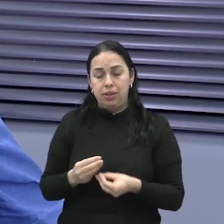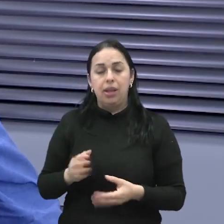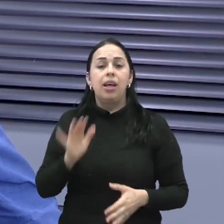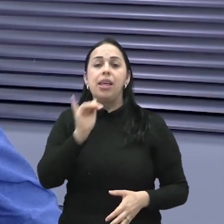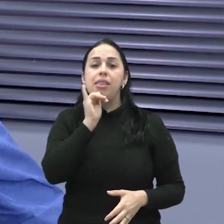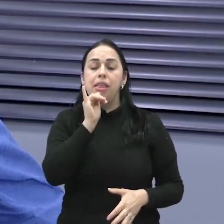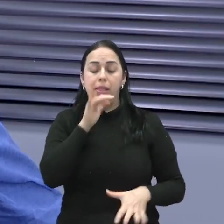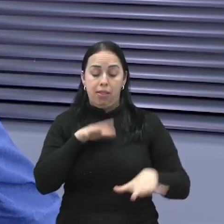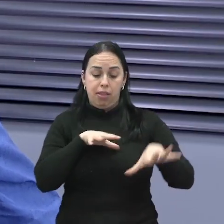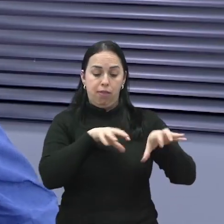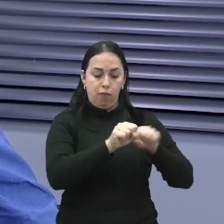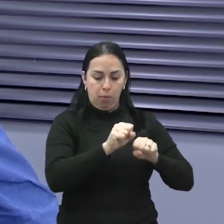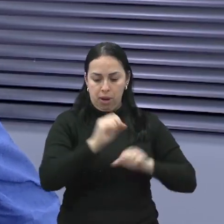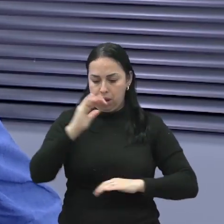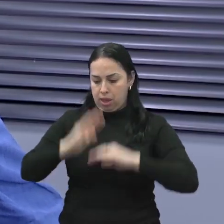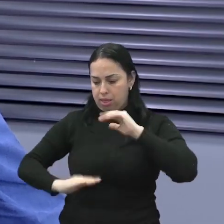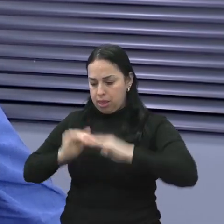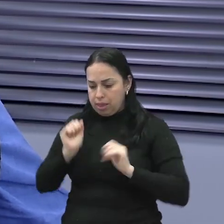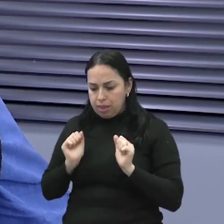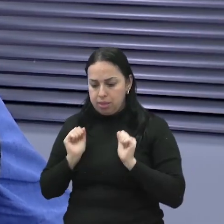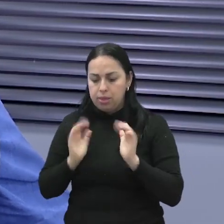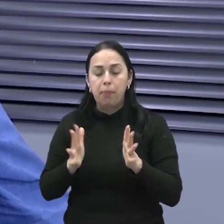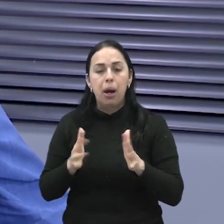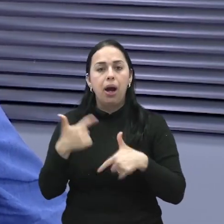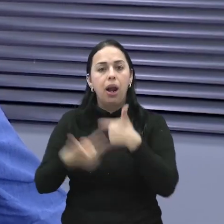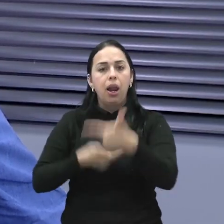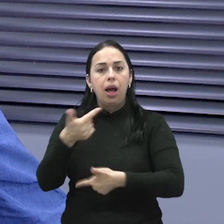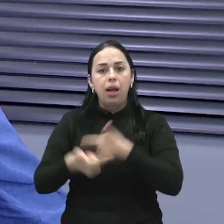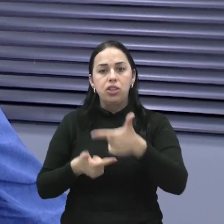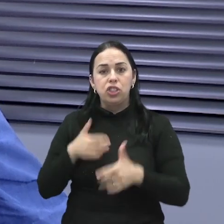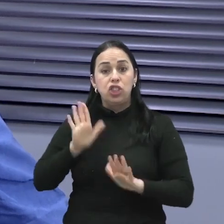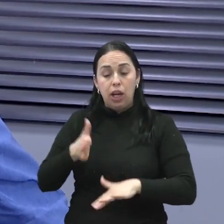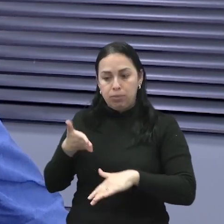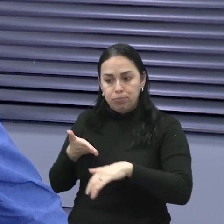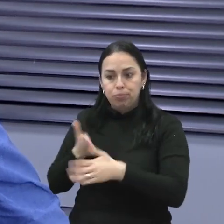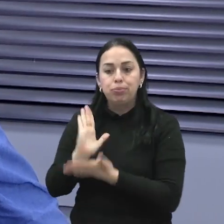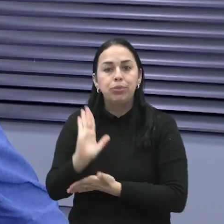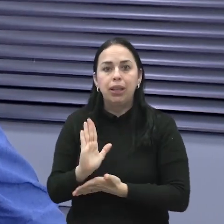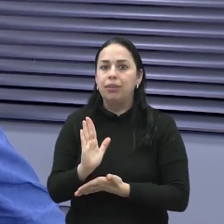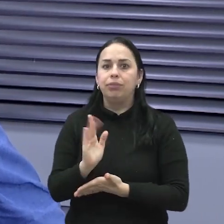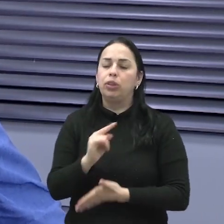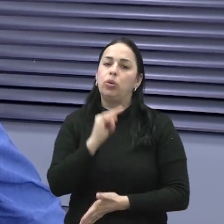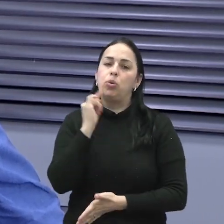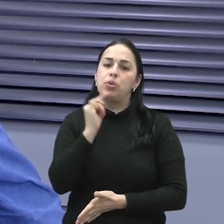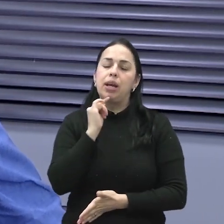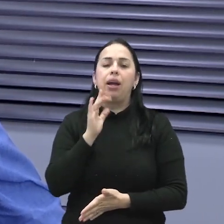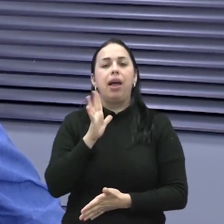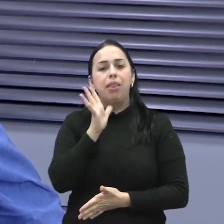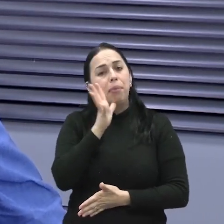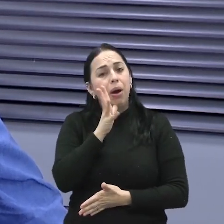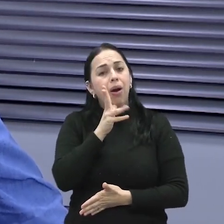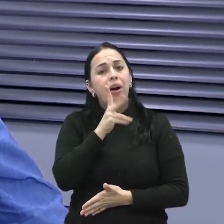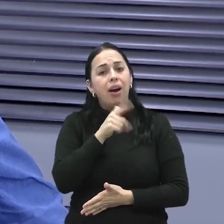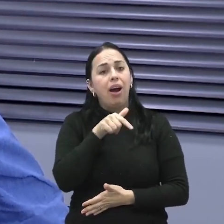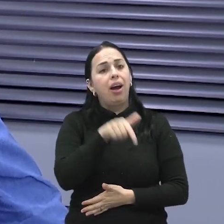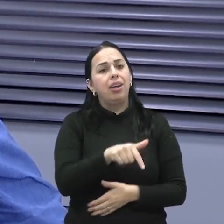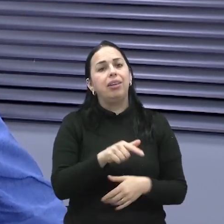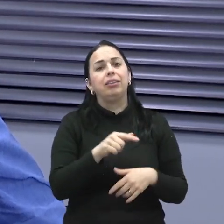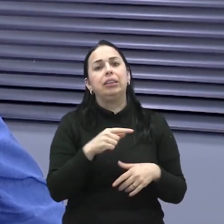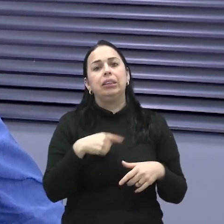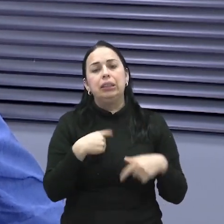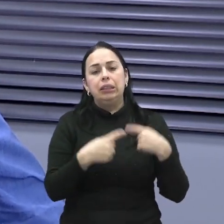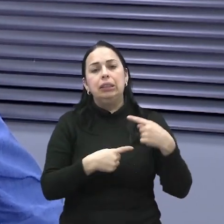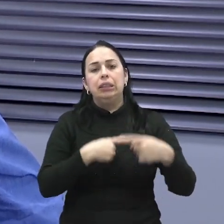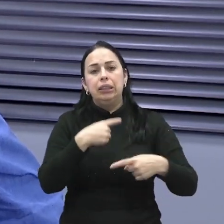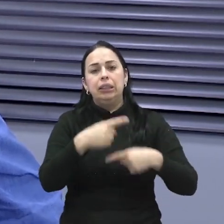um profissional, ele acaba de terminar a faculdade, ele já não consegue se inserir no mercado de trabalho, Então isso leva um tempo, e aí faz com